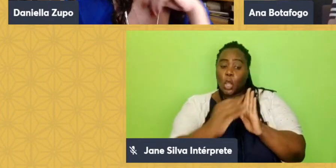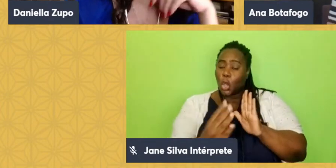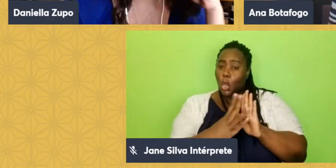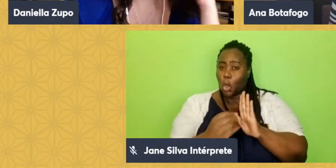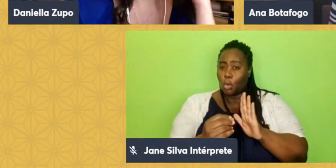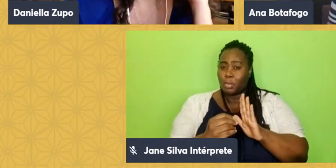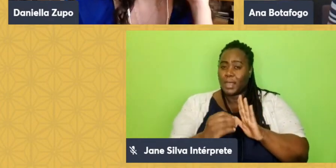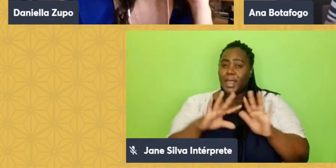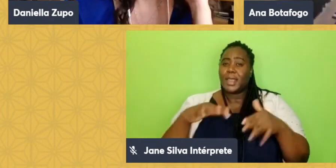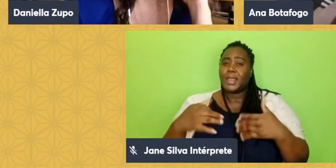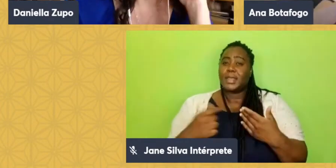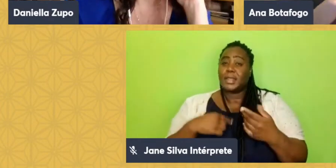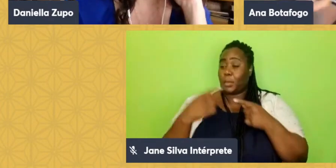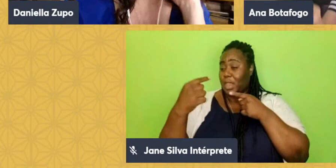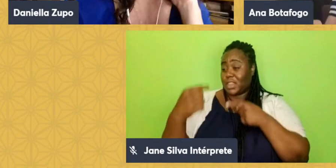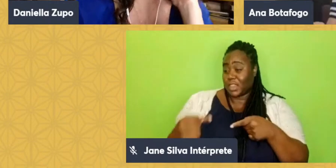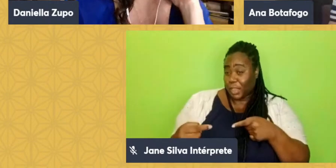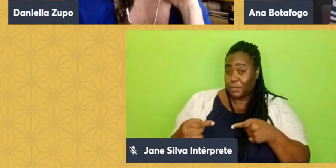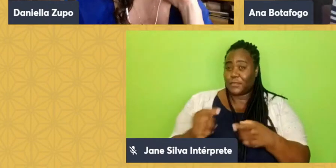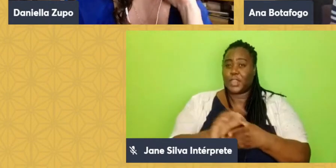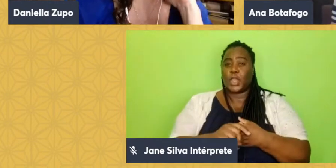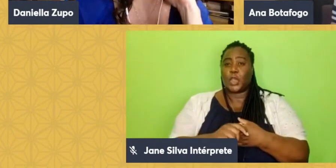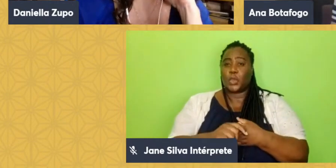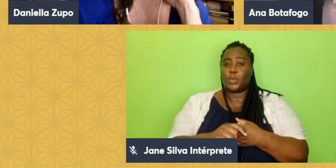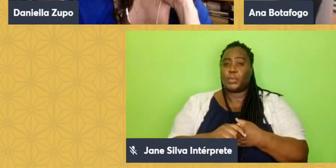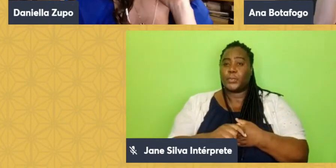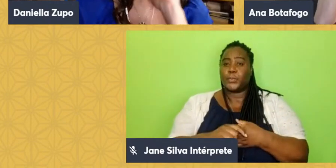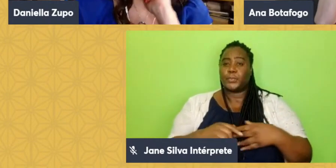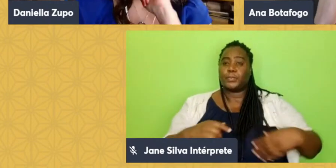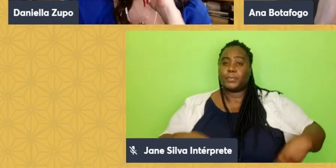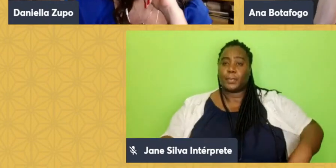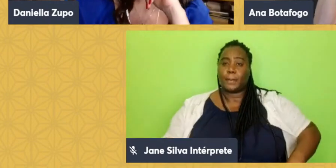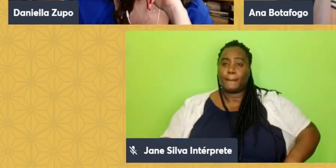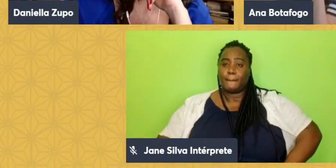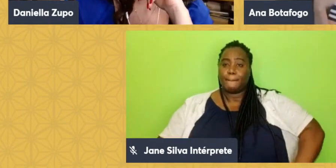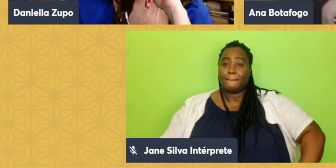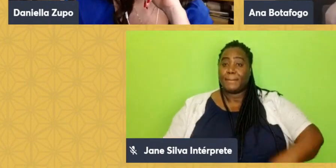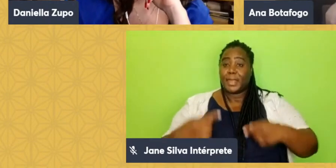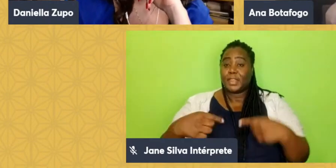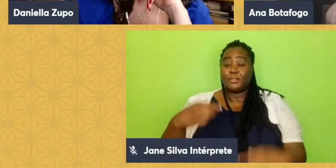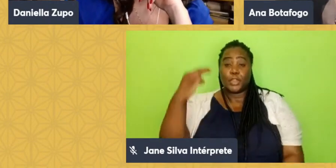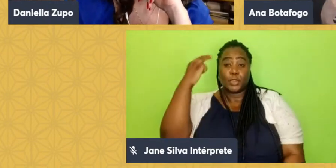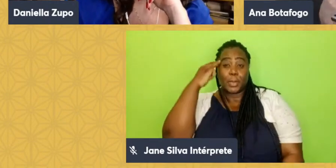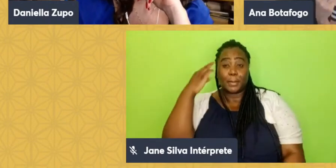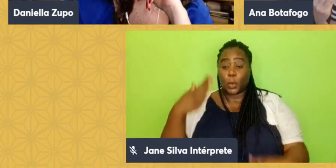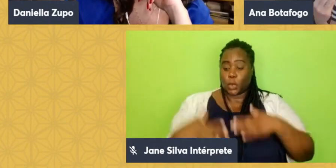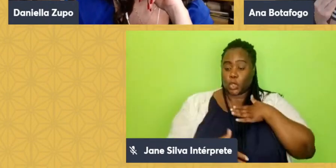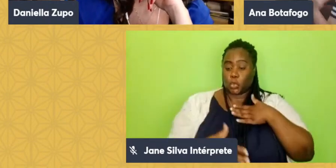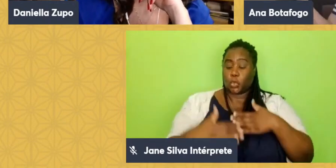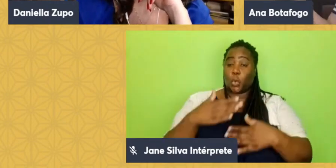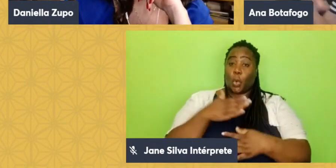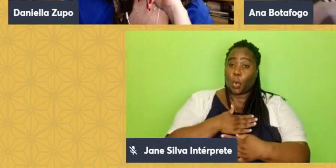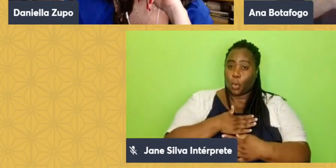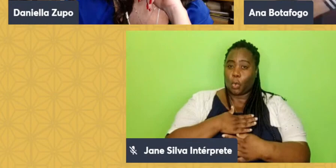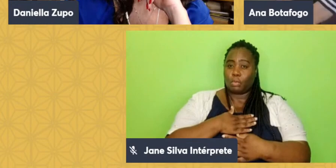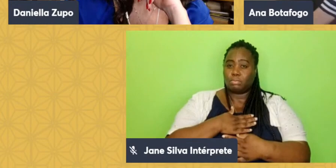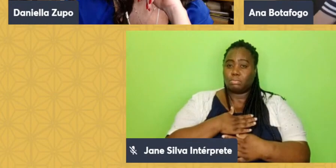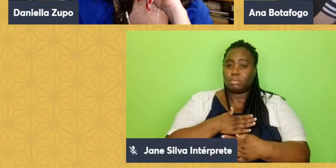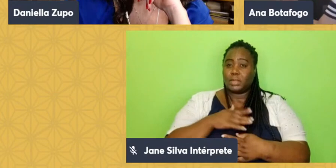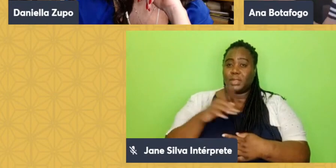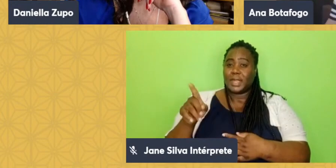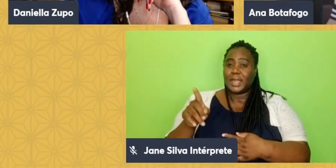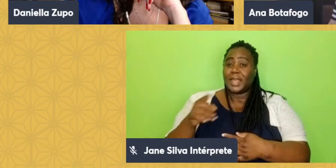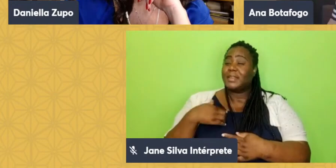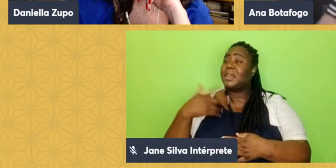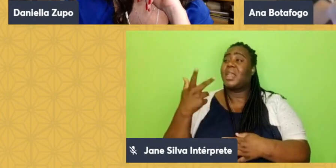às vezes são desafios desafios é de memória de corpo de aquele que